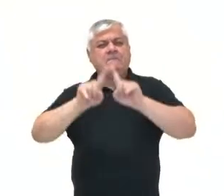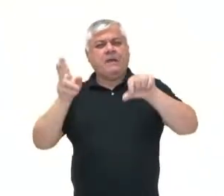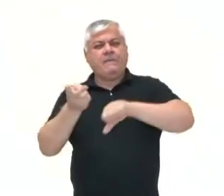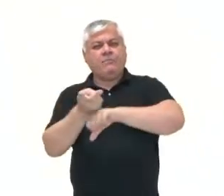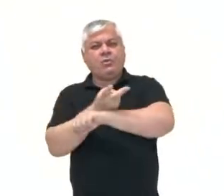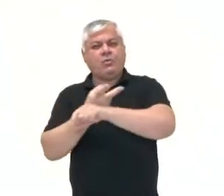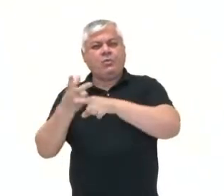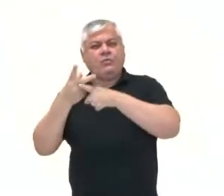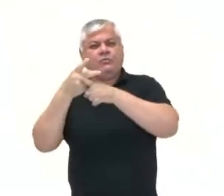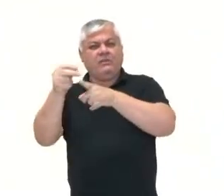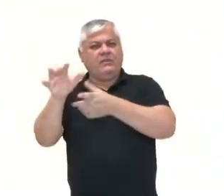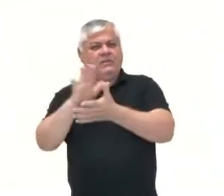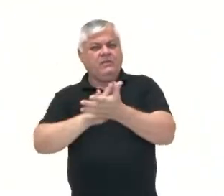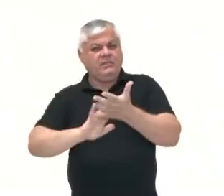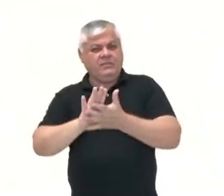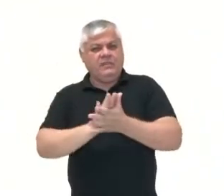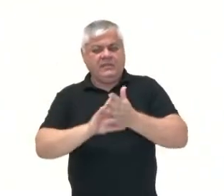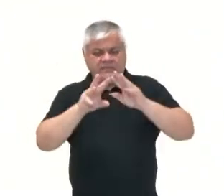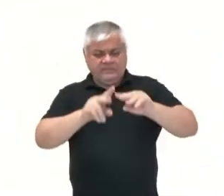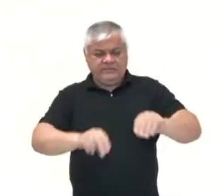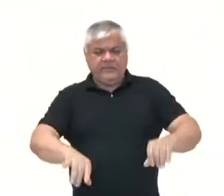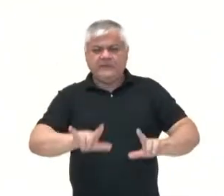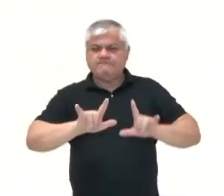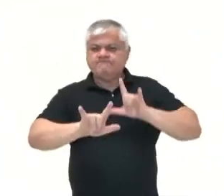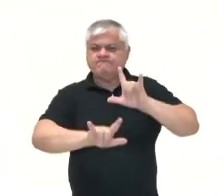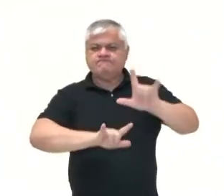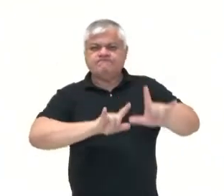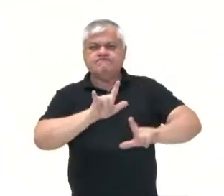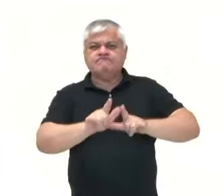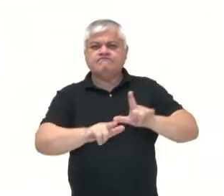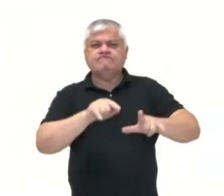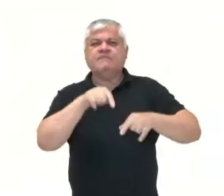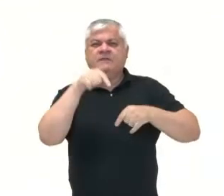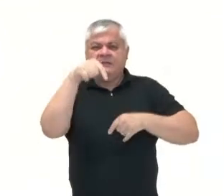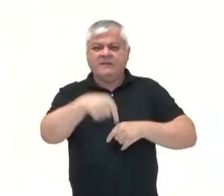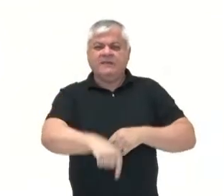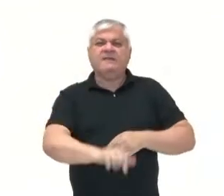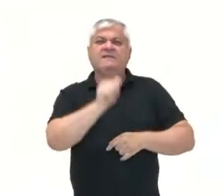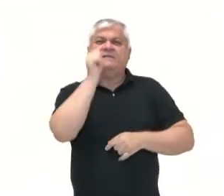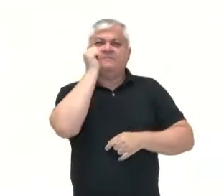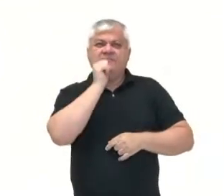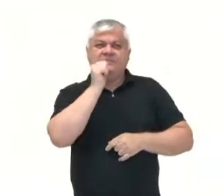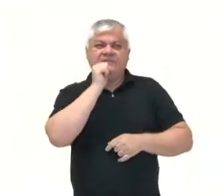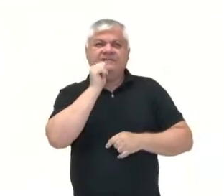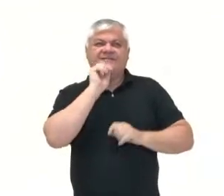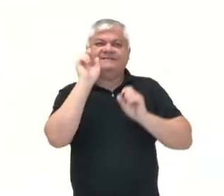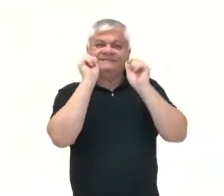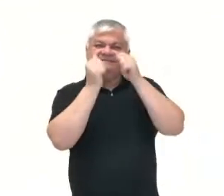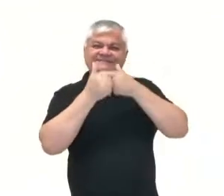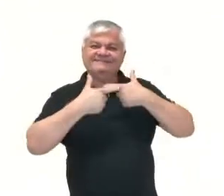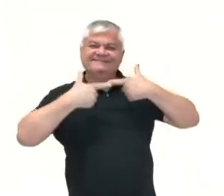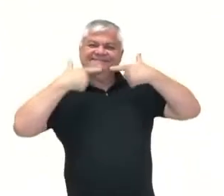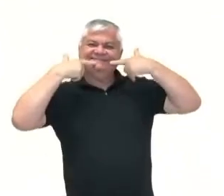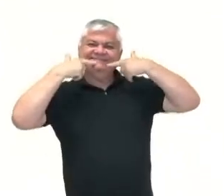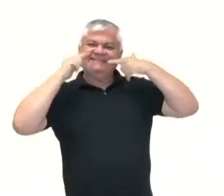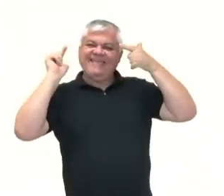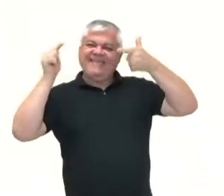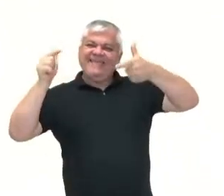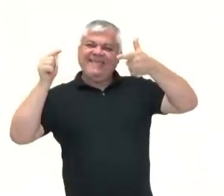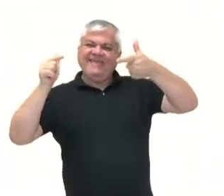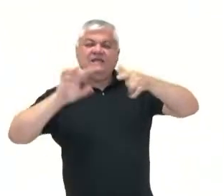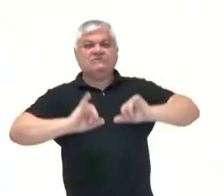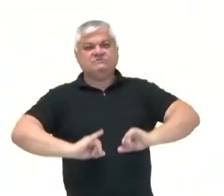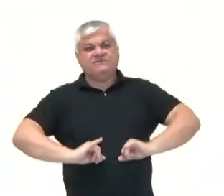vencer. Da terra querida, que a linda cabocla, de riso na boca, zomba no